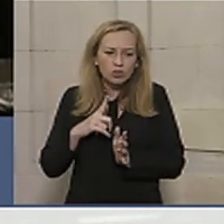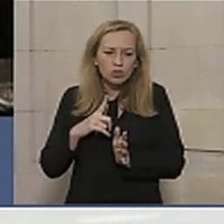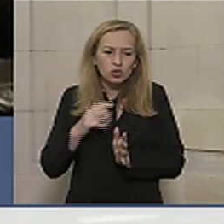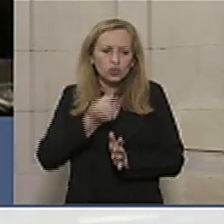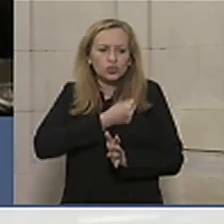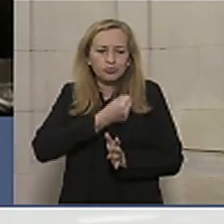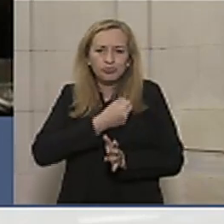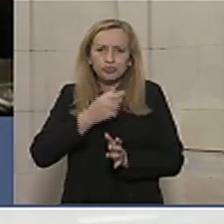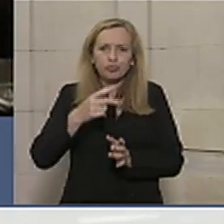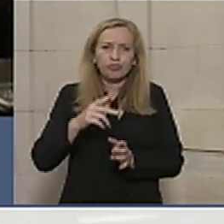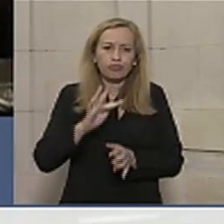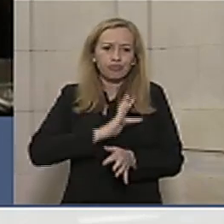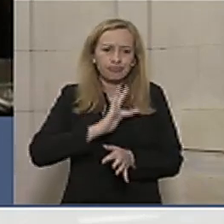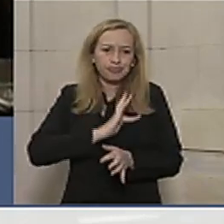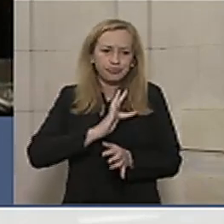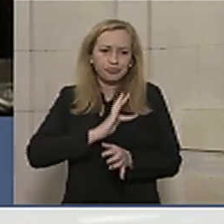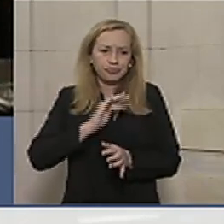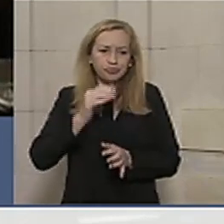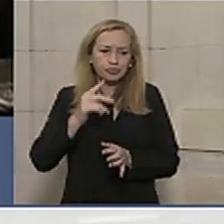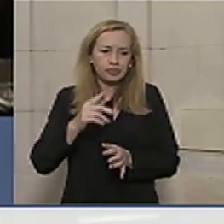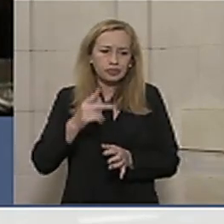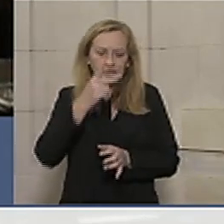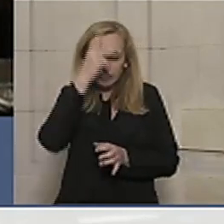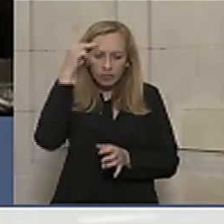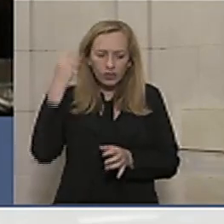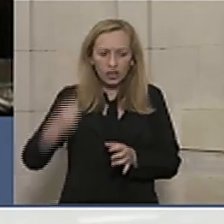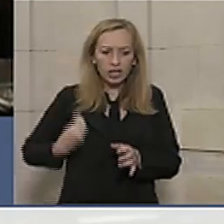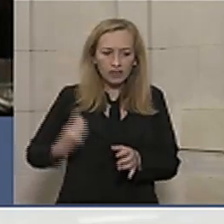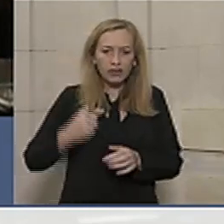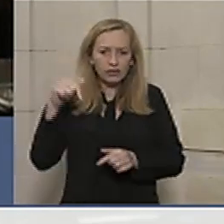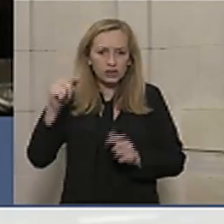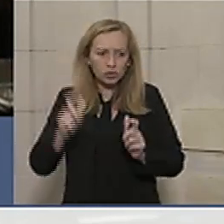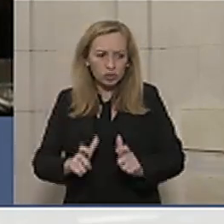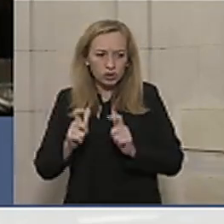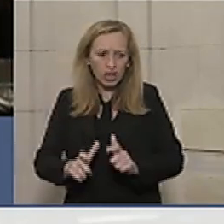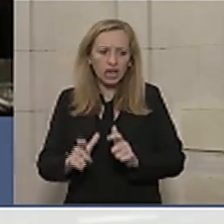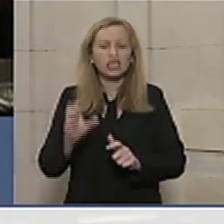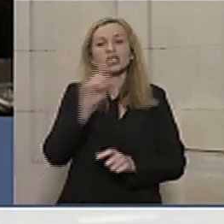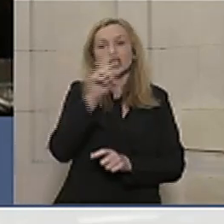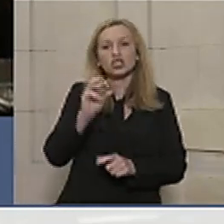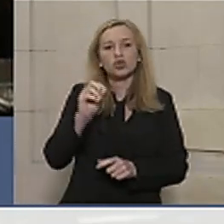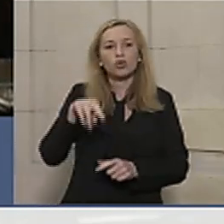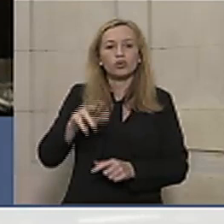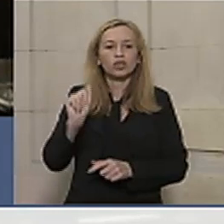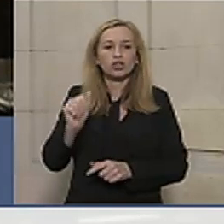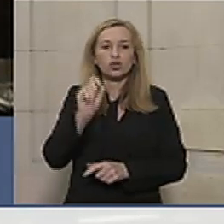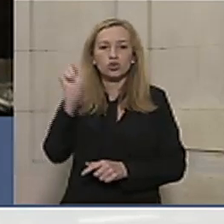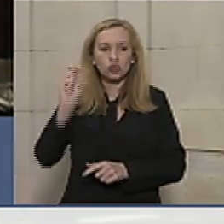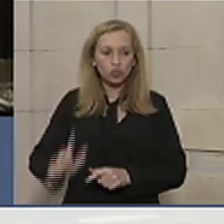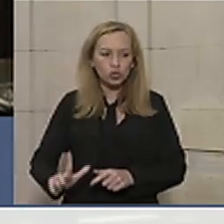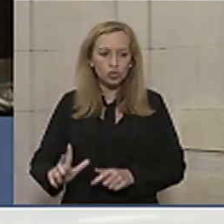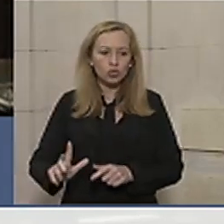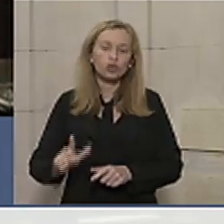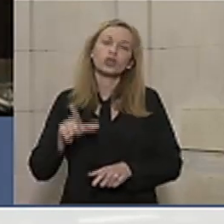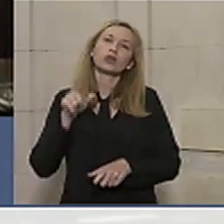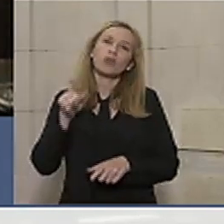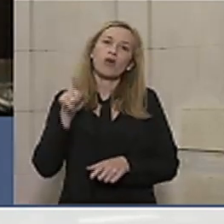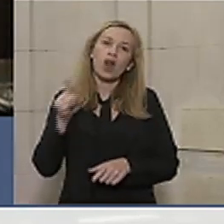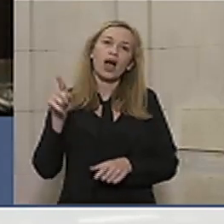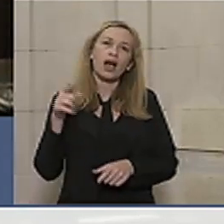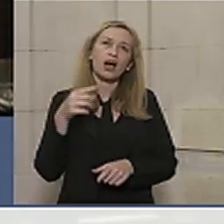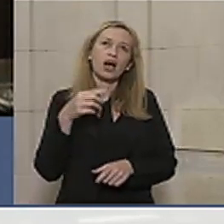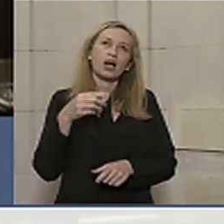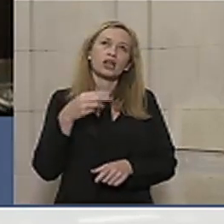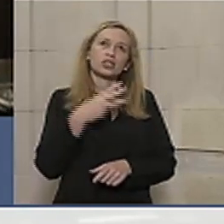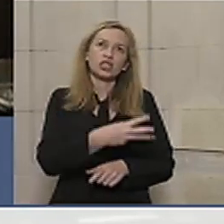habitante menos da metade de batalhões da zona sul do Rio de Janeiro. Nós temos lá nesse batalhão